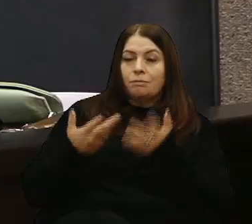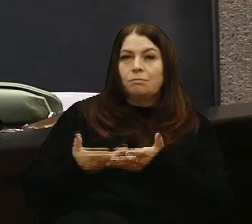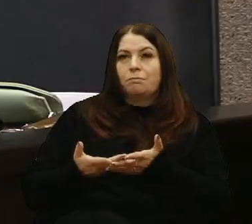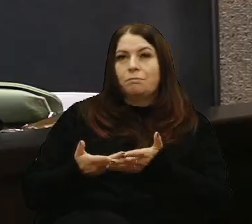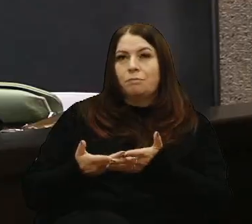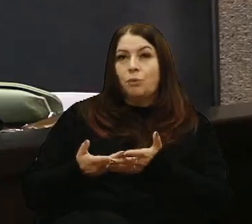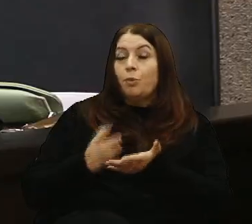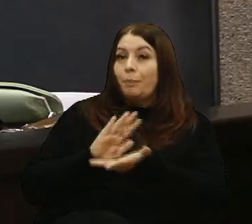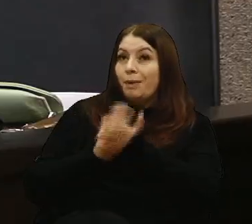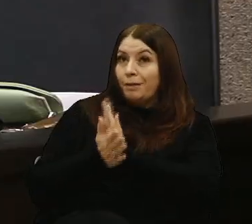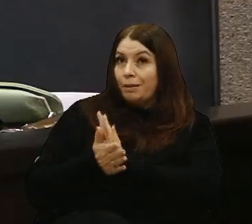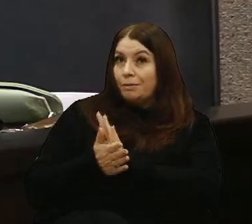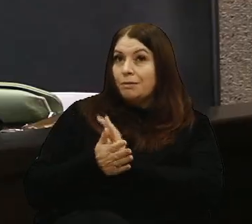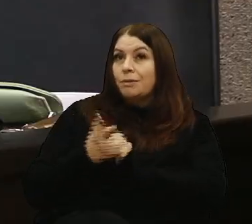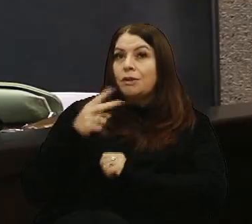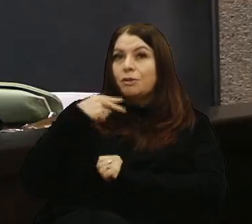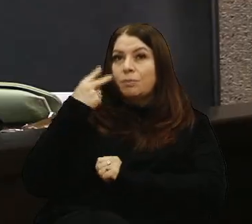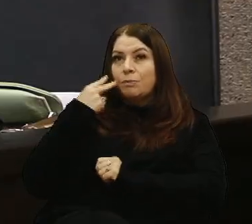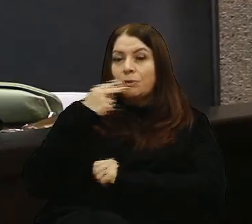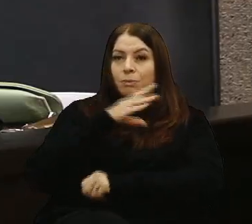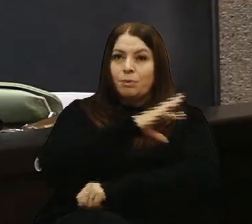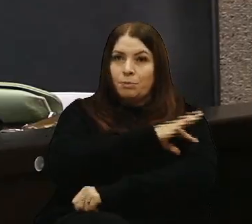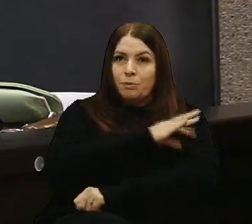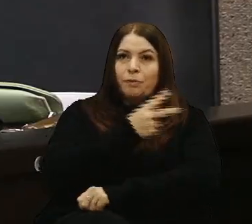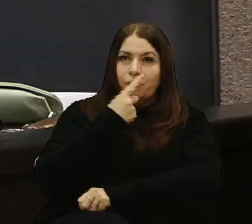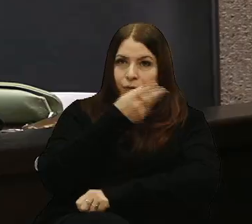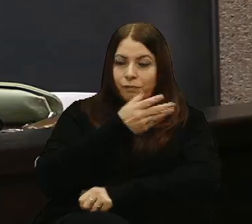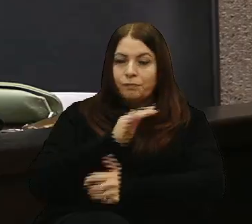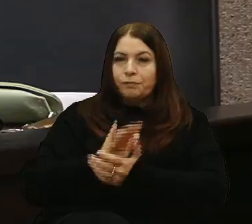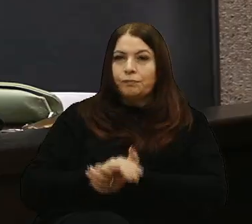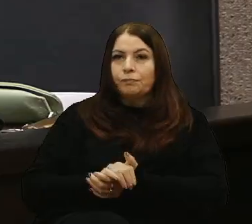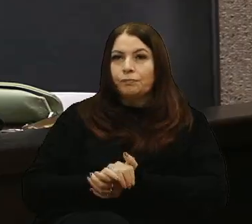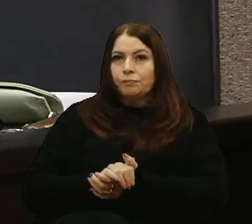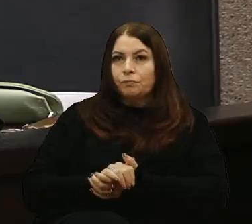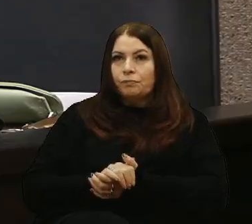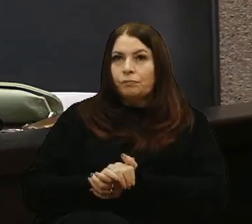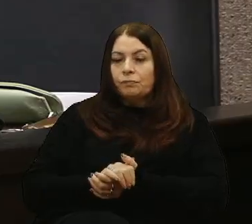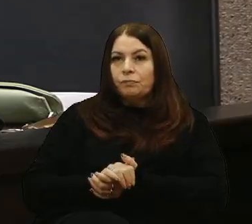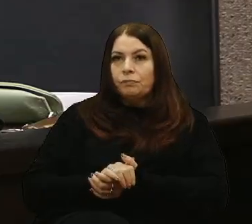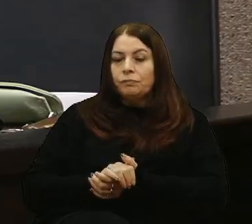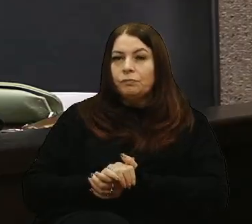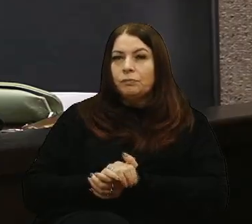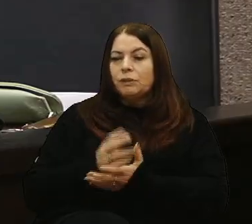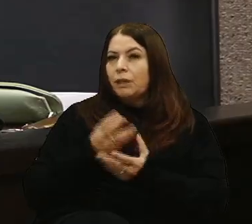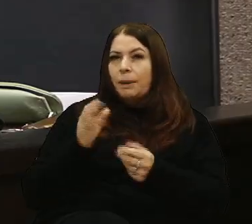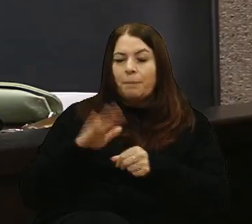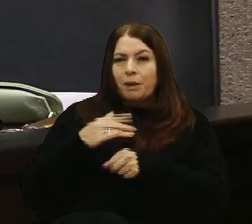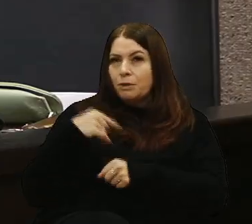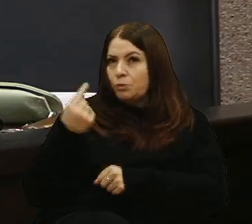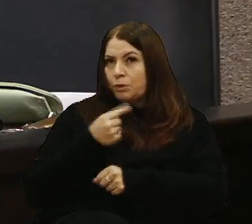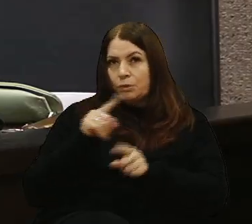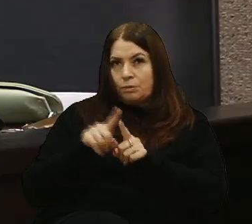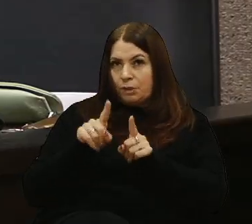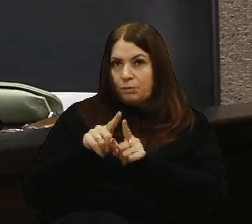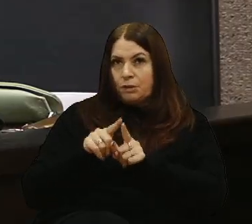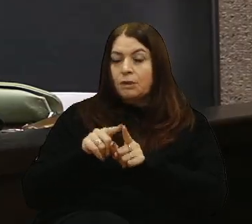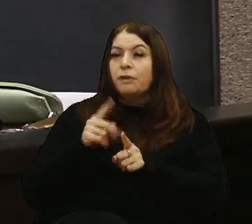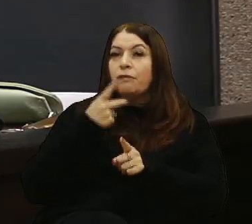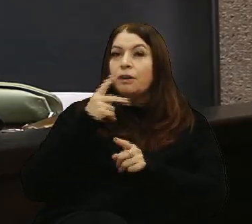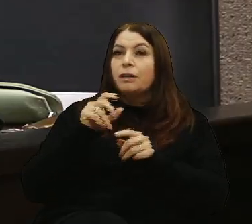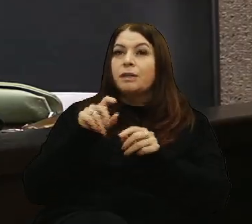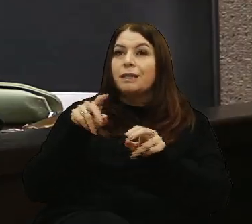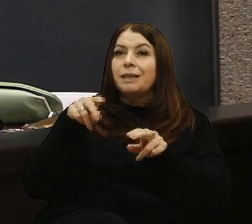é assassinada, como o vereador Capitão Ramon falou antes. E muito mais. Se a gente fala que o